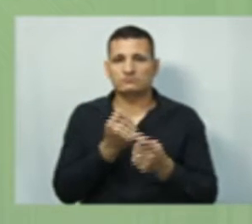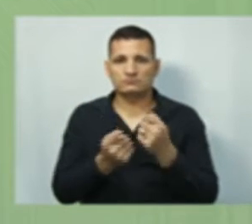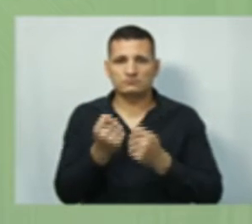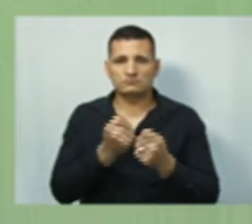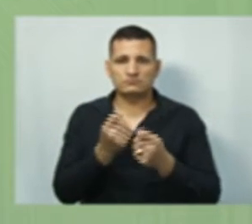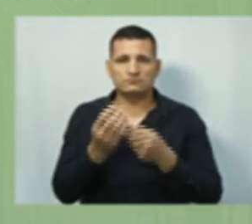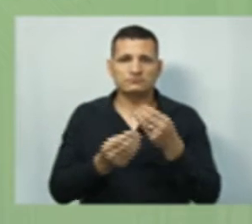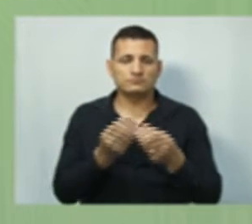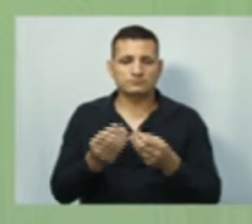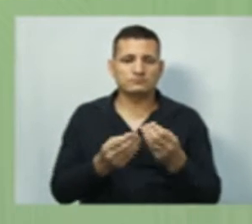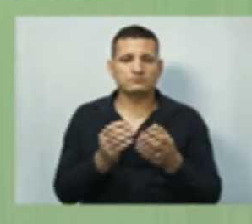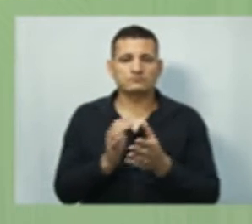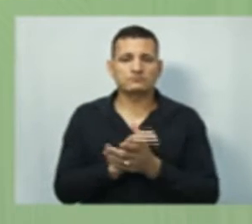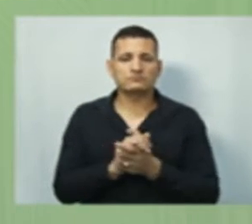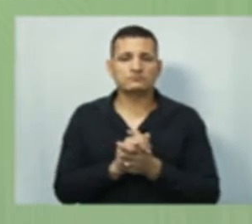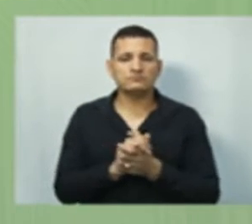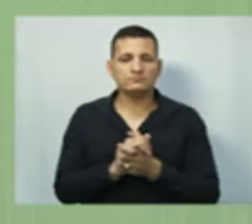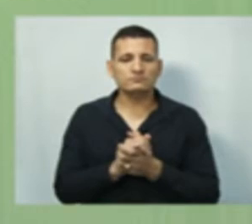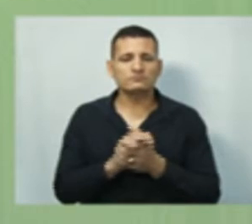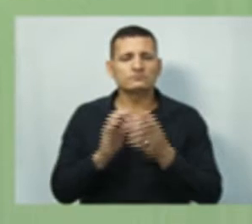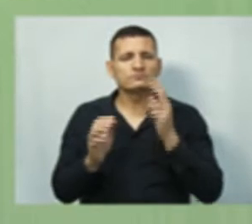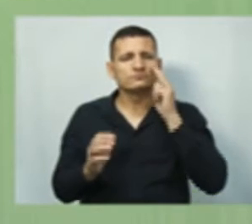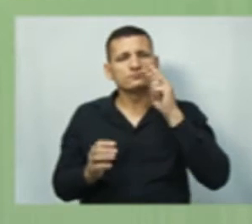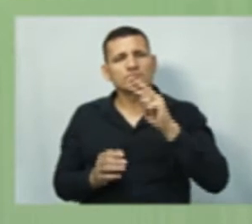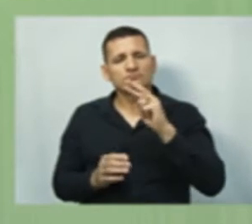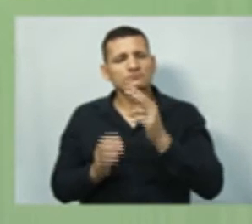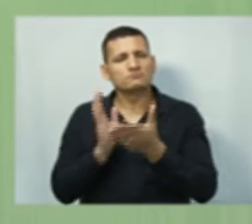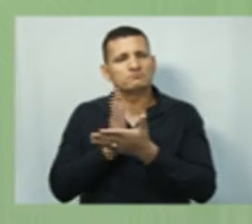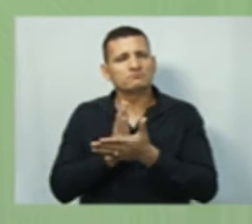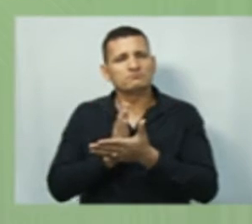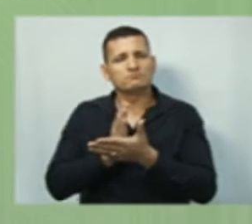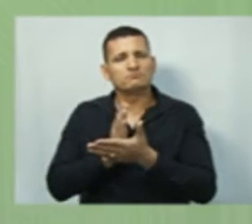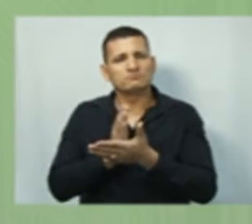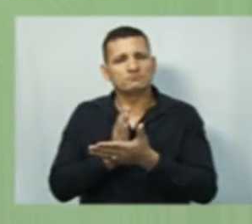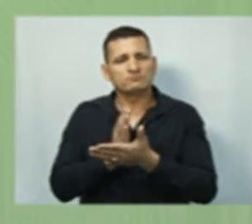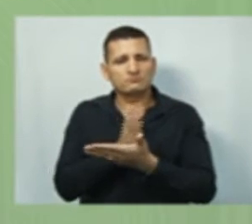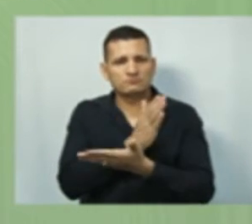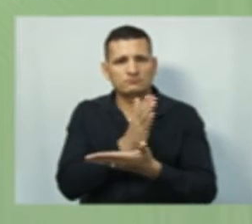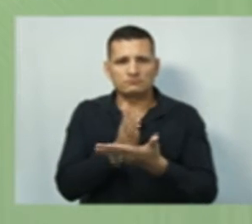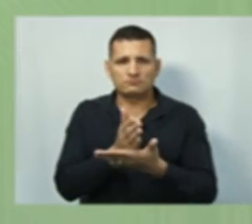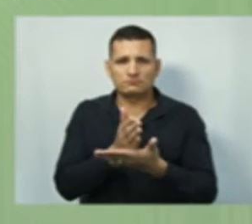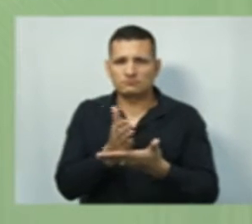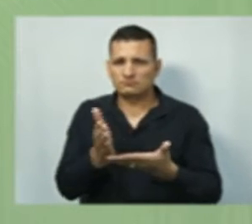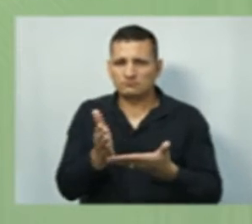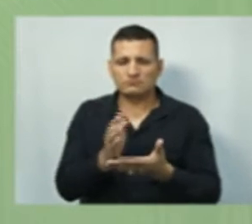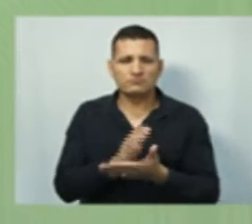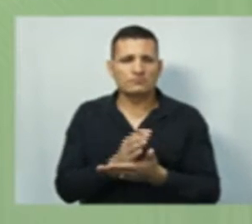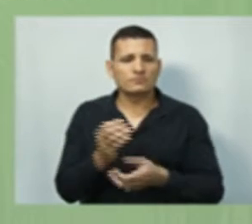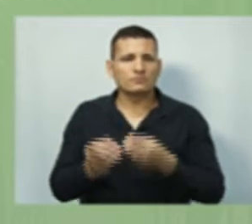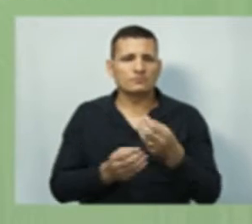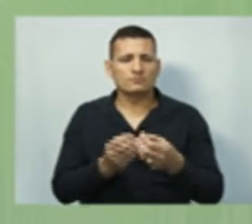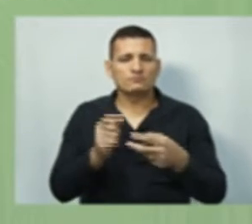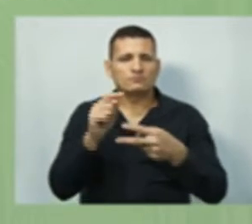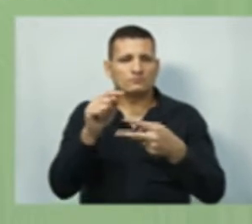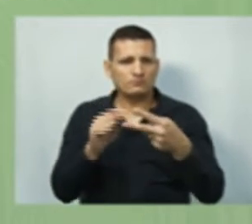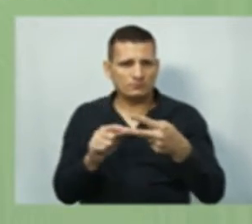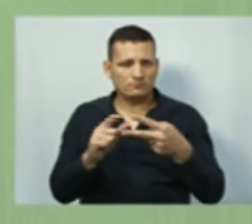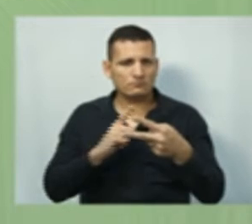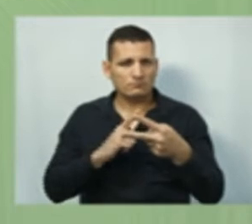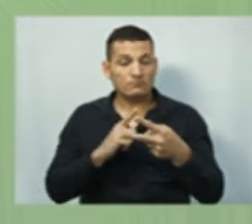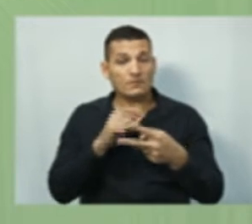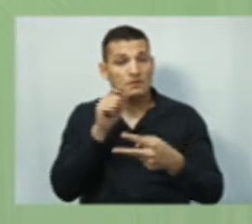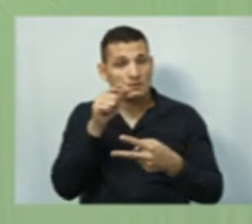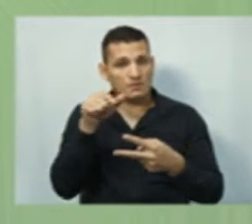A gente pode ver então que a divisão da economia ela se dá em duas questões, ela é de forma bem didática para que vocês